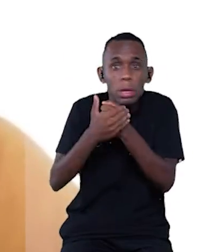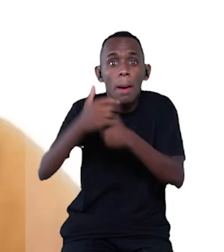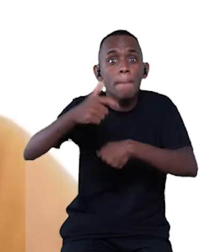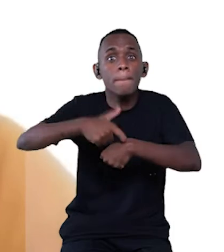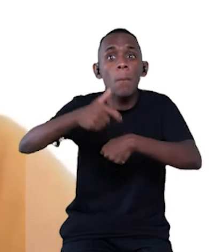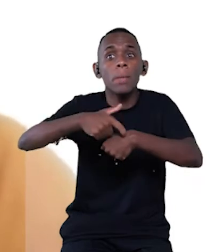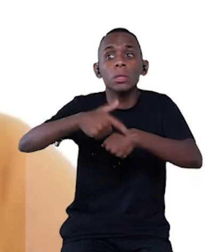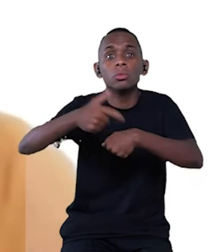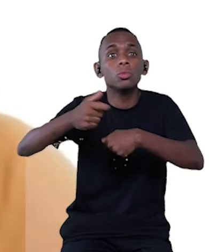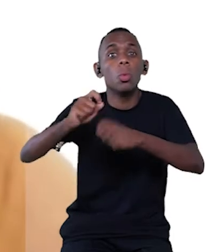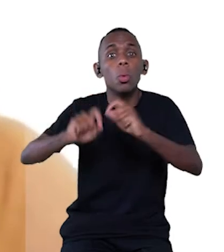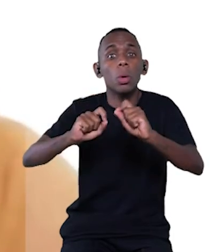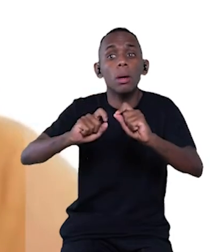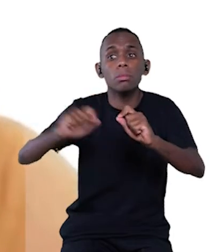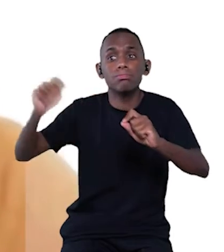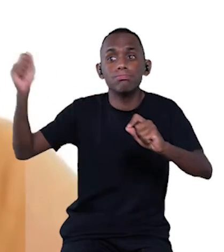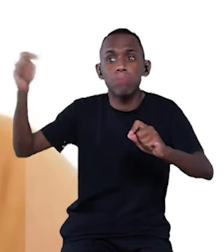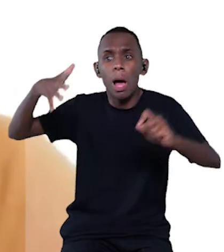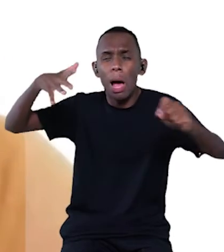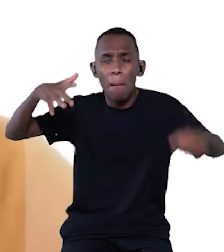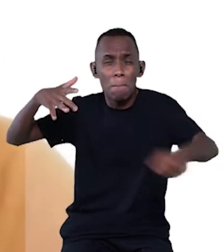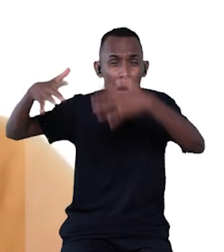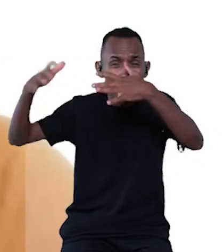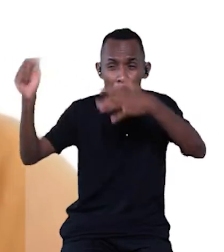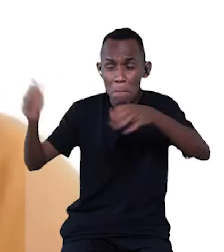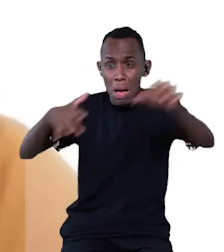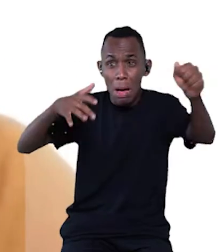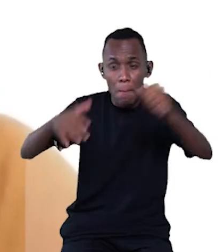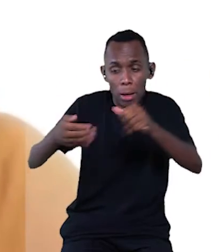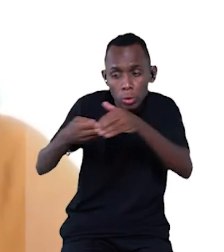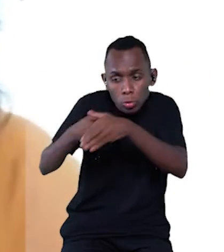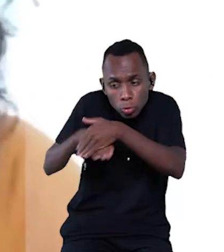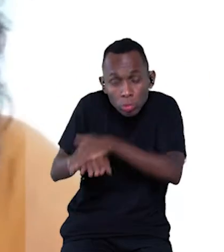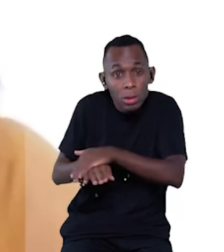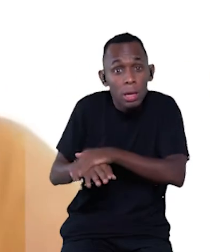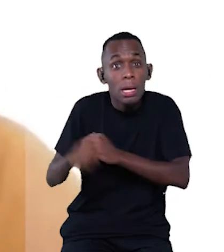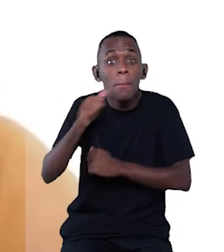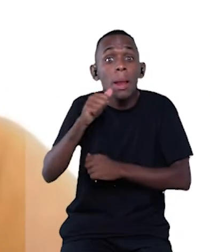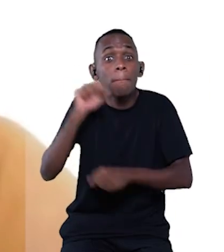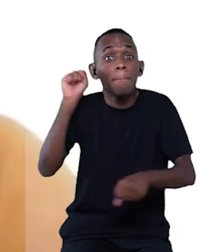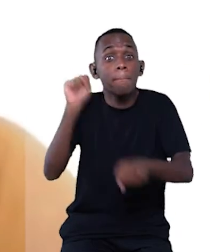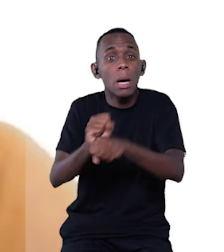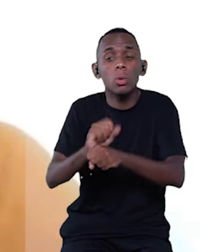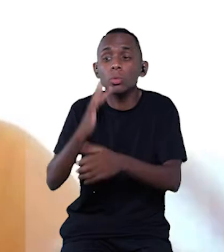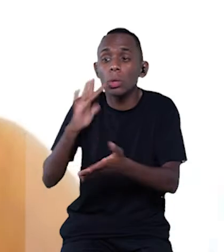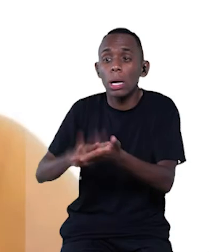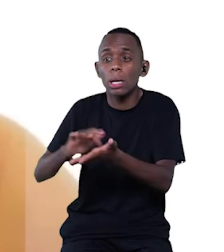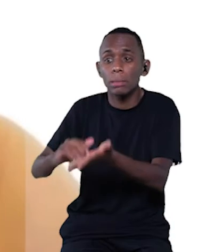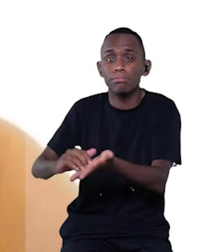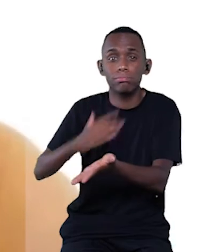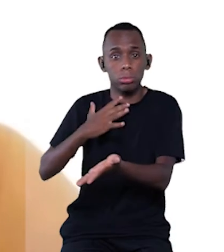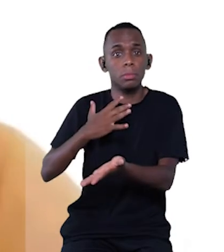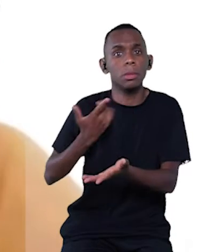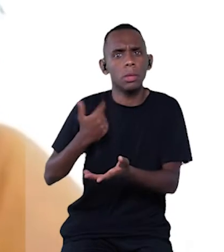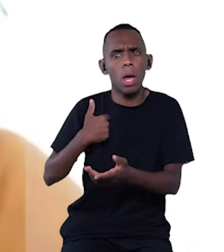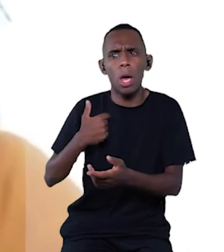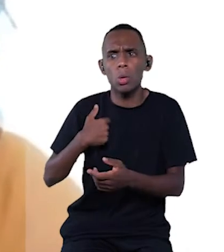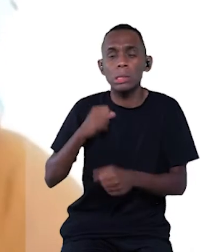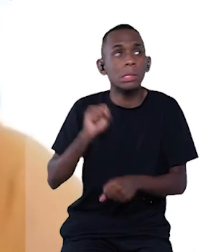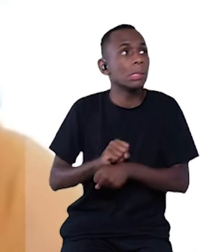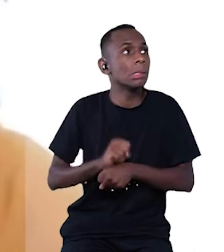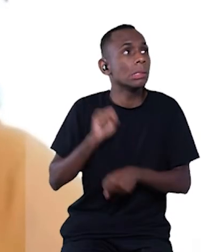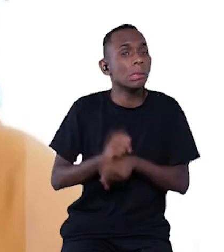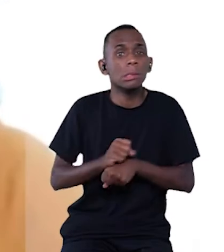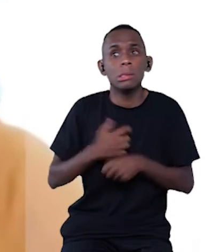quando houvesse ataque nas cidades, era uma coisa horrível, assim. E ela parou de me mandar cartas, eu fiquei até preocupado, e anos depois, com as redes